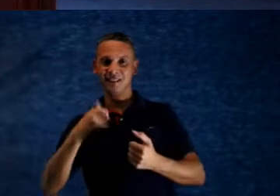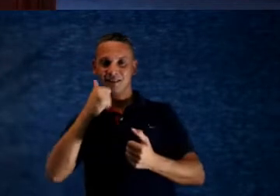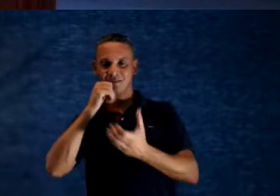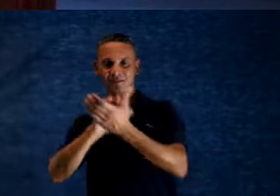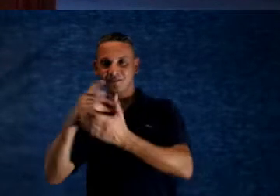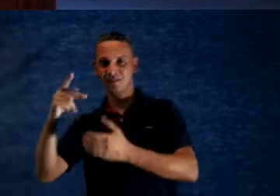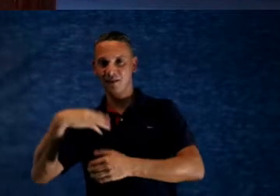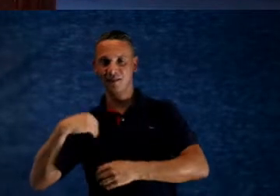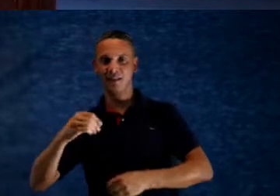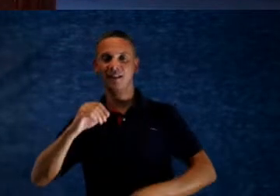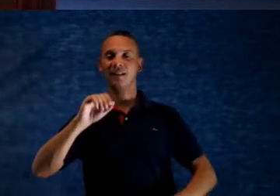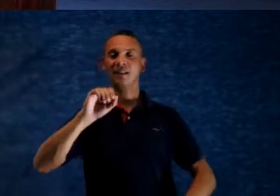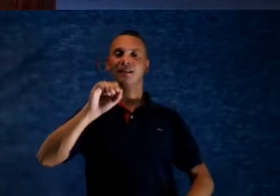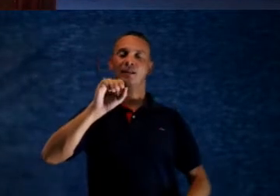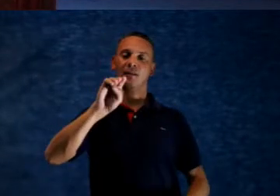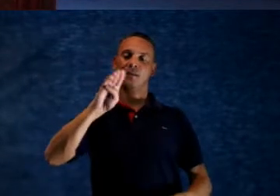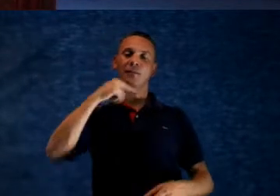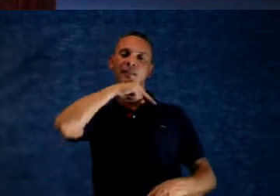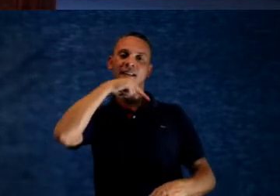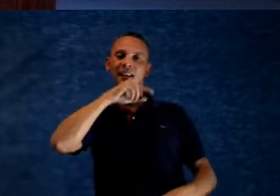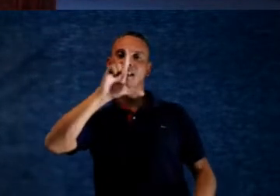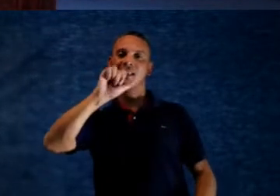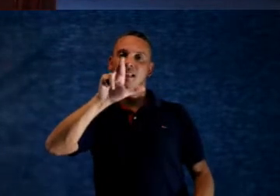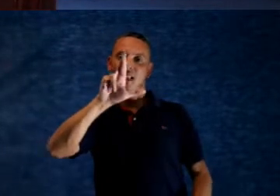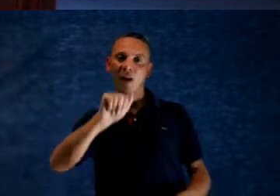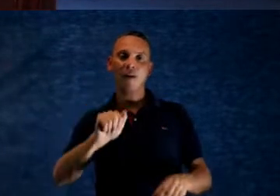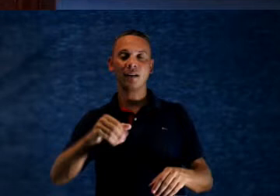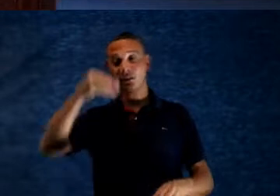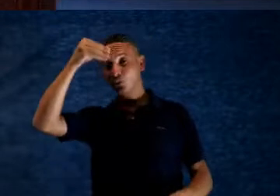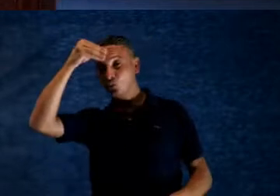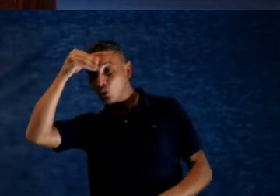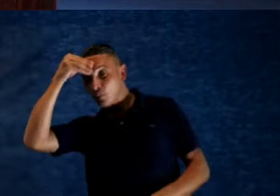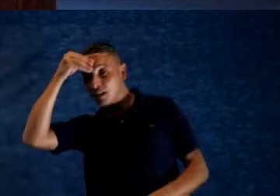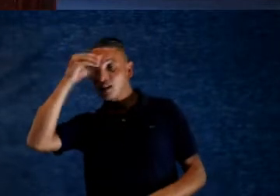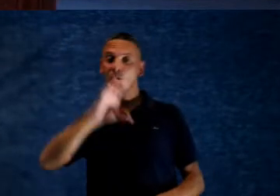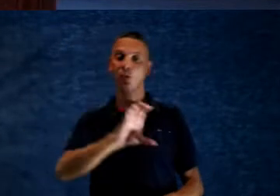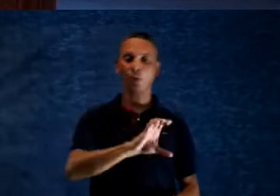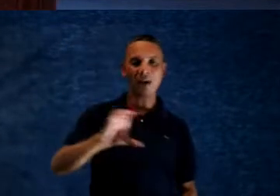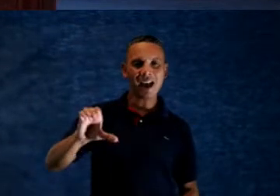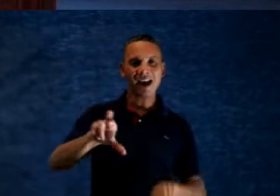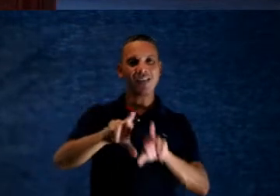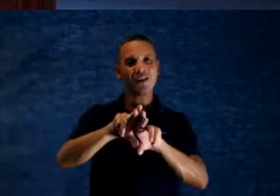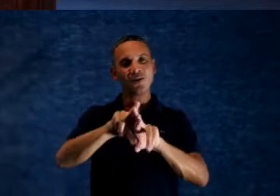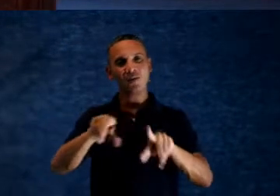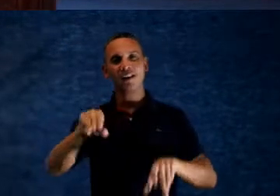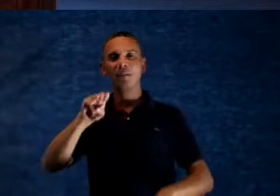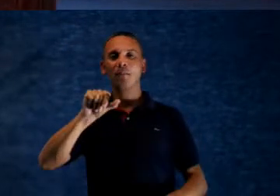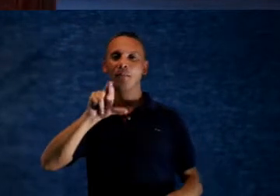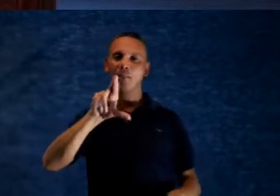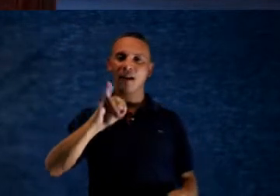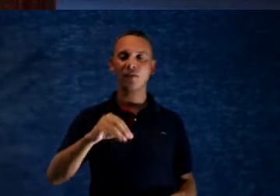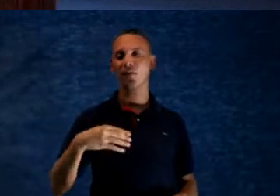César, meus netos, minha bisnetinha Laura, sobrinhos, cunhados muito